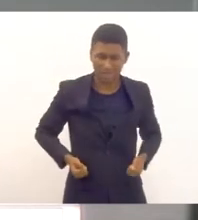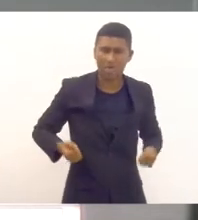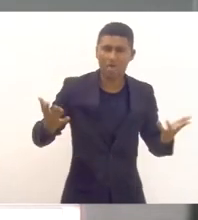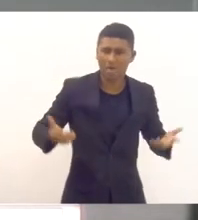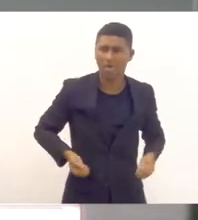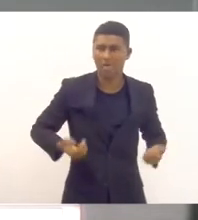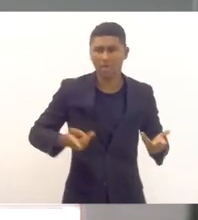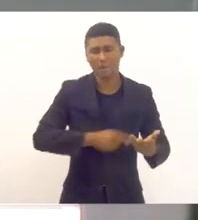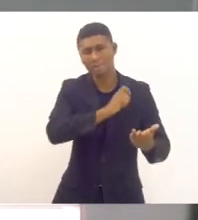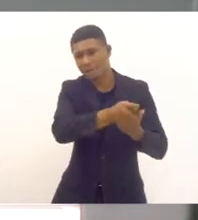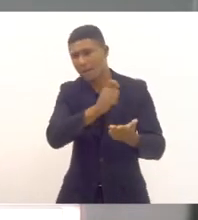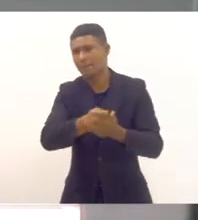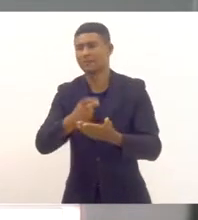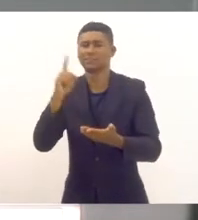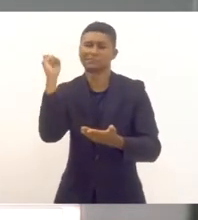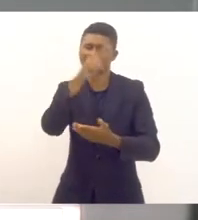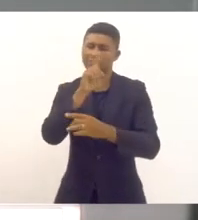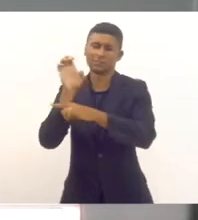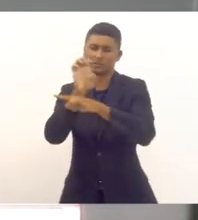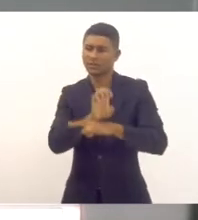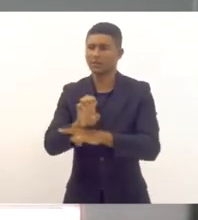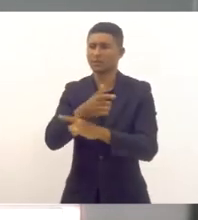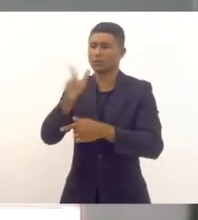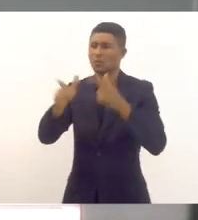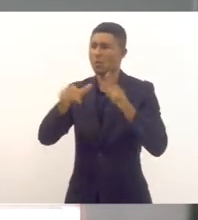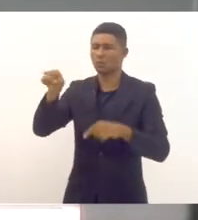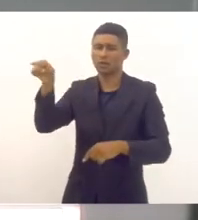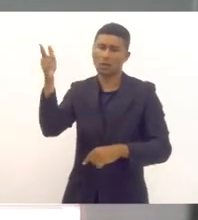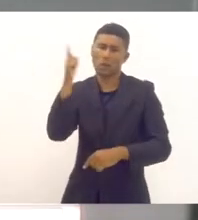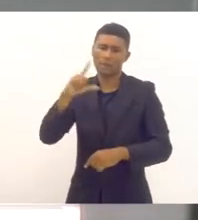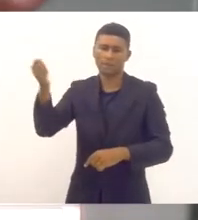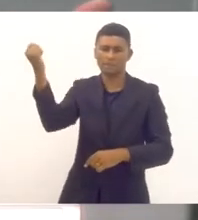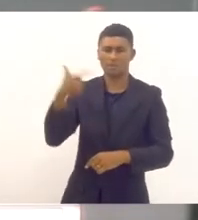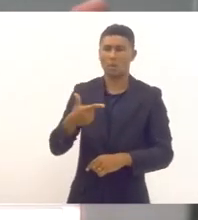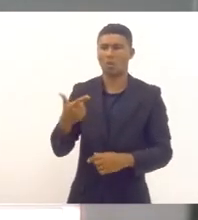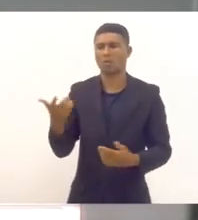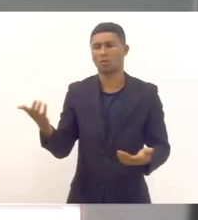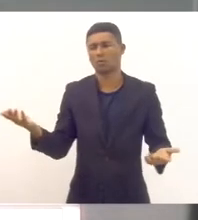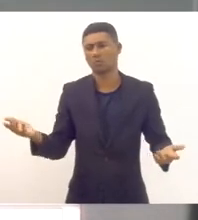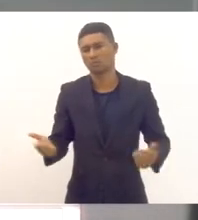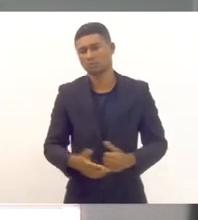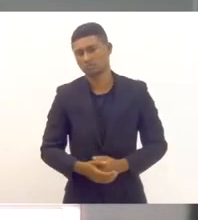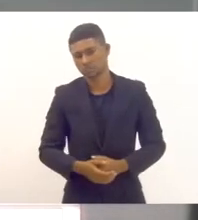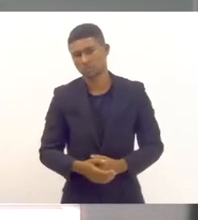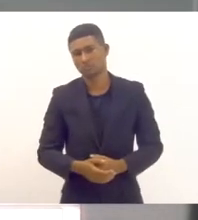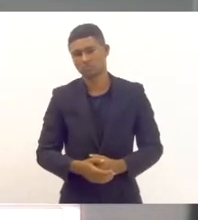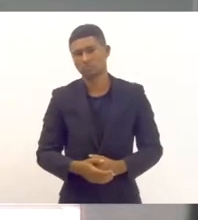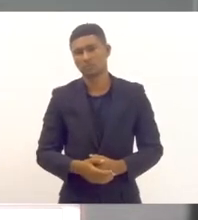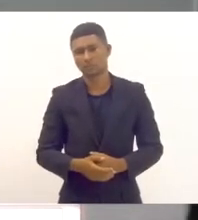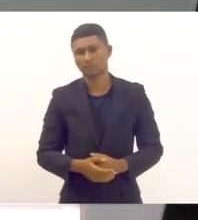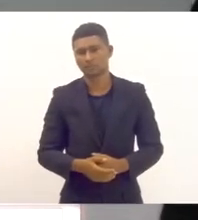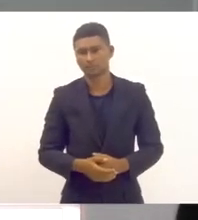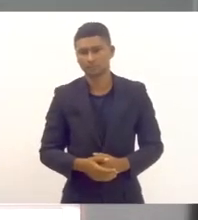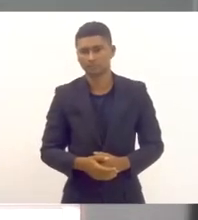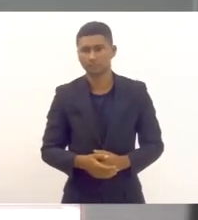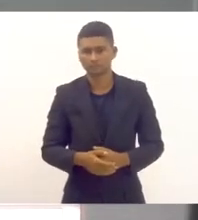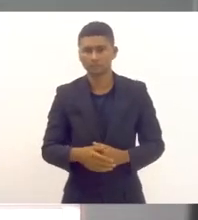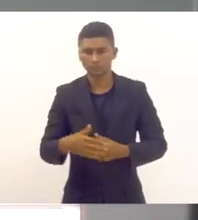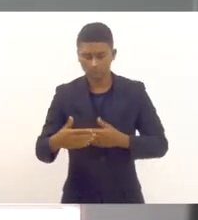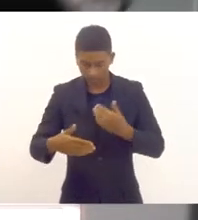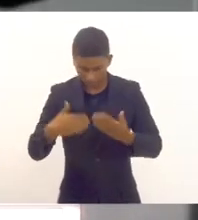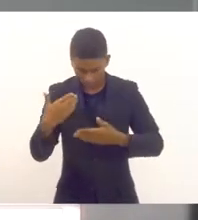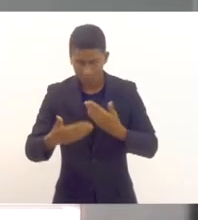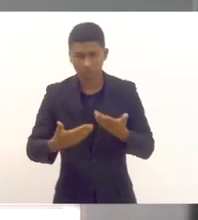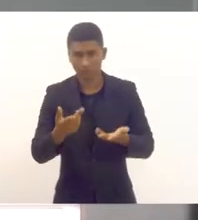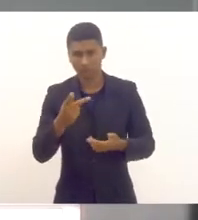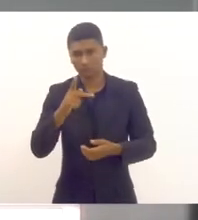Fica menos competitivo do que os outros estados. Mas eu vou, daqui a pouquinho, vou dar a palavra depois para o Paulo Bachu,